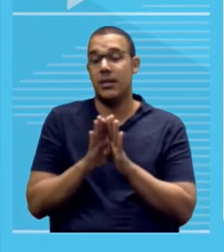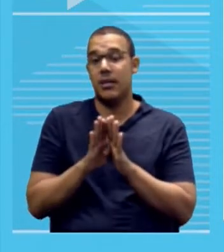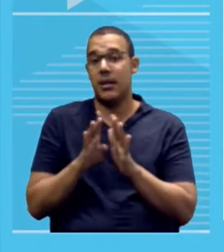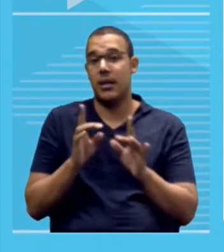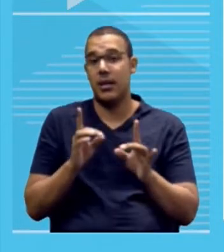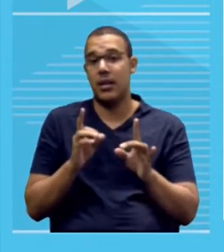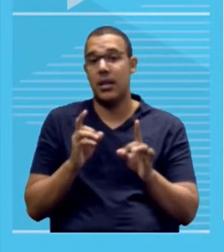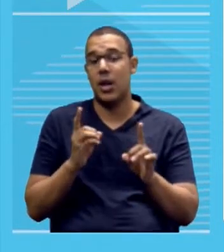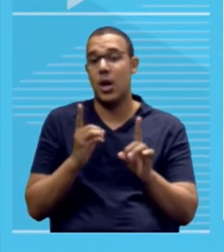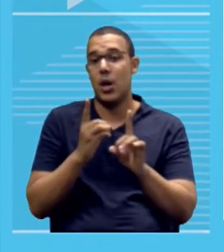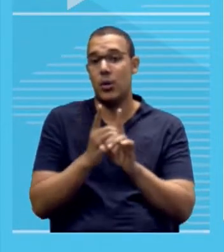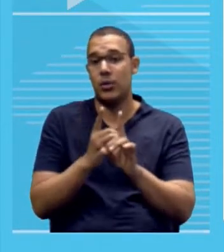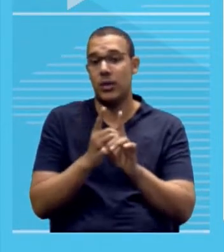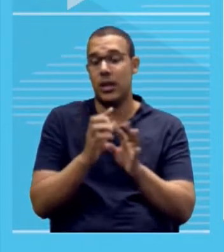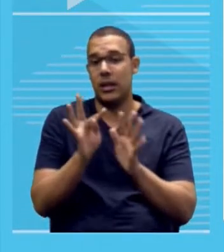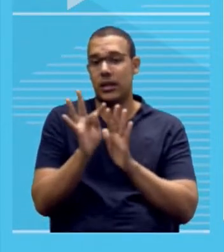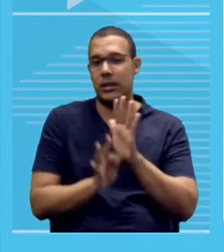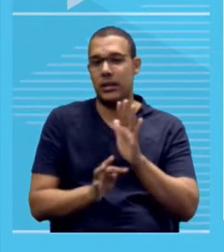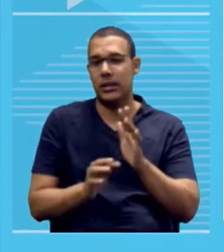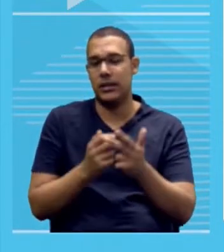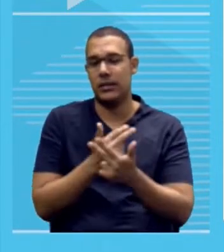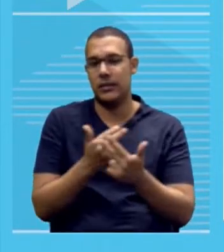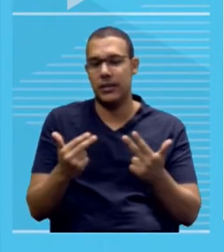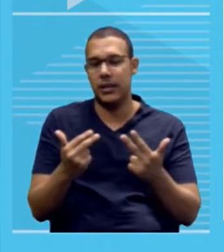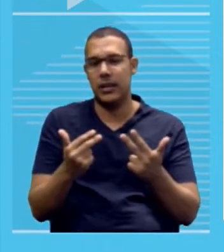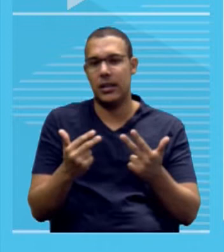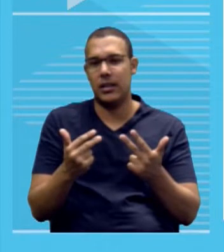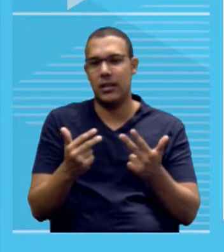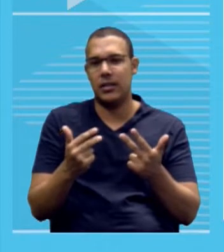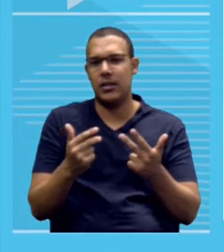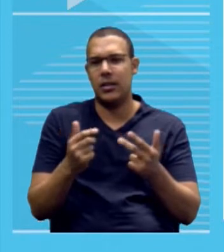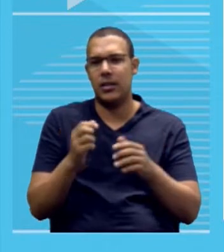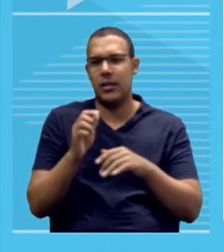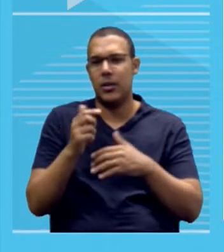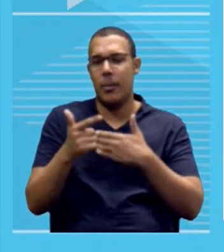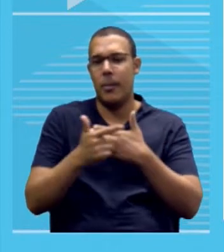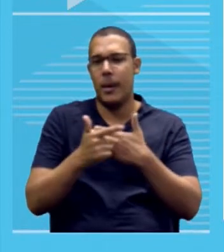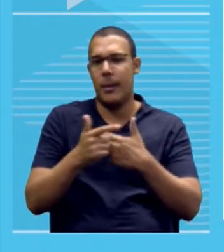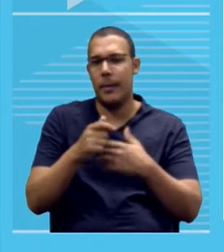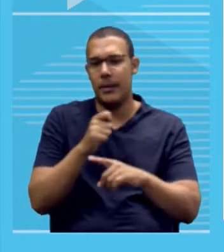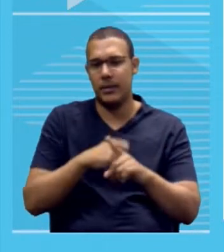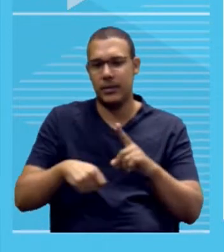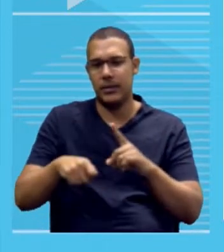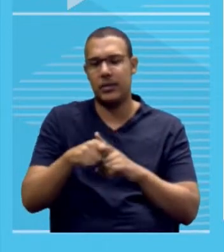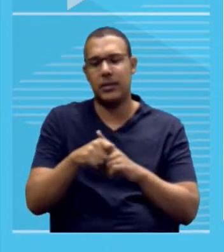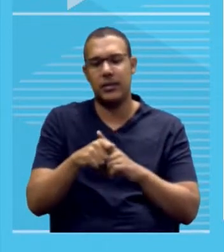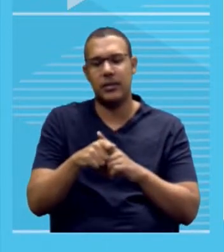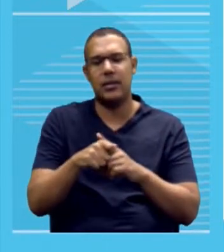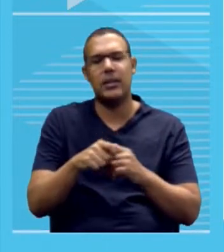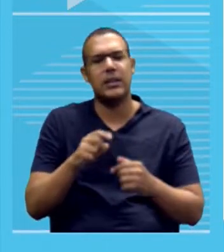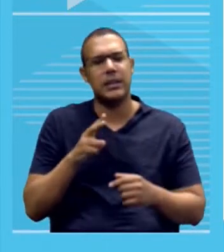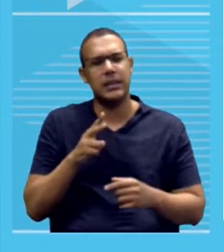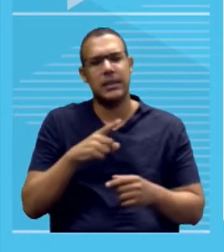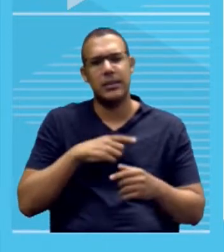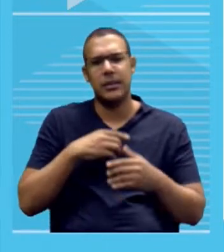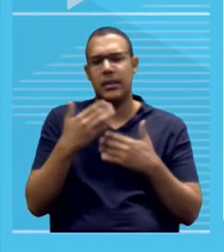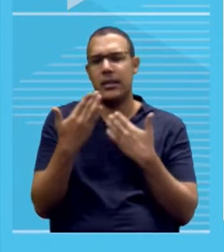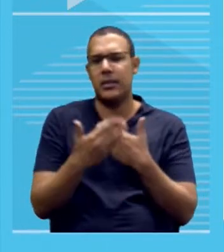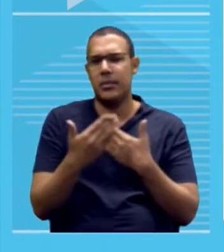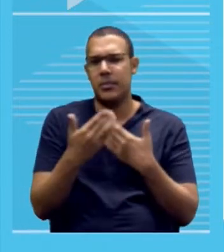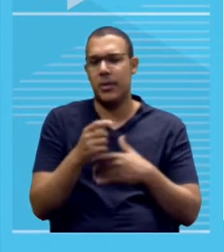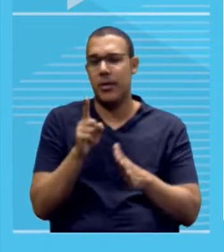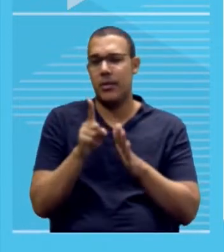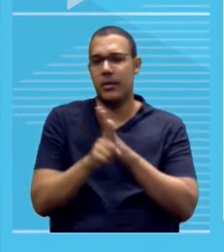em textos diversos a sua função social gente em questão serve em Provas questão certa